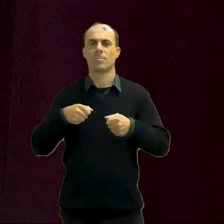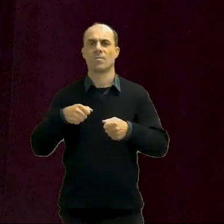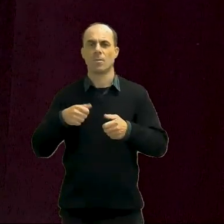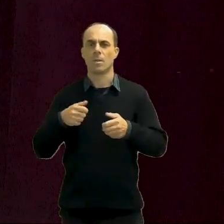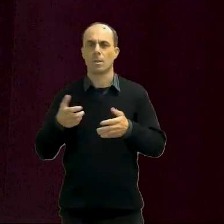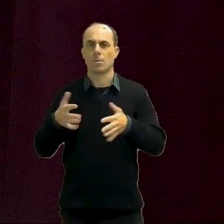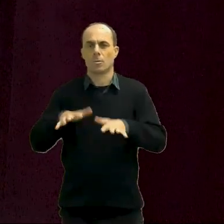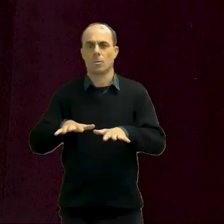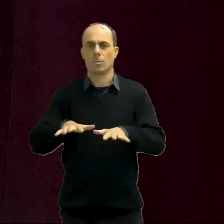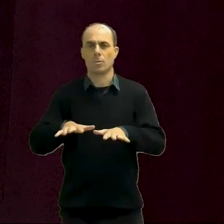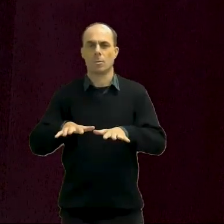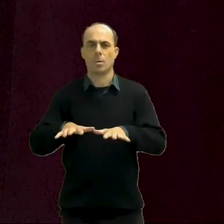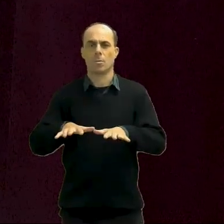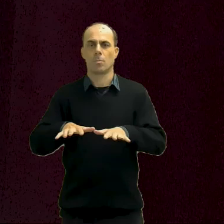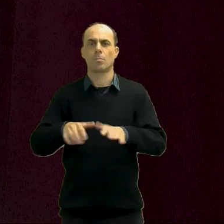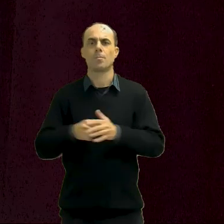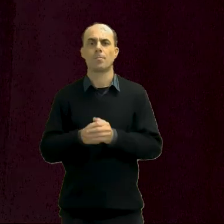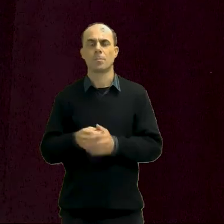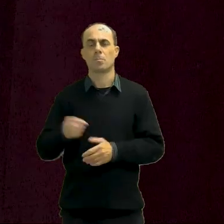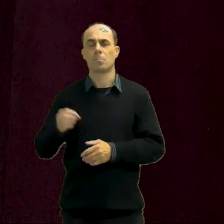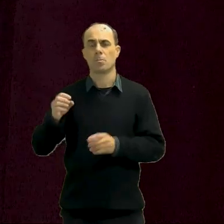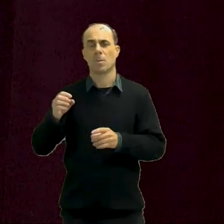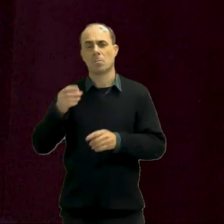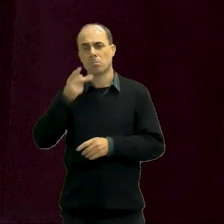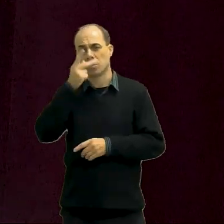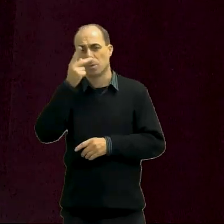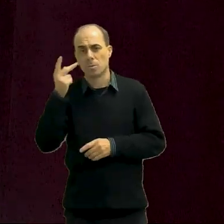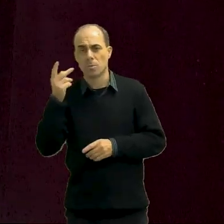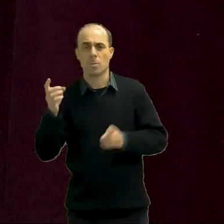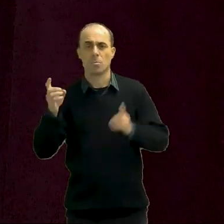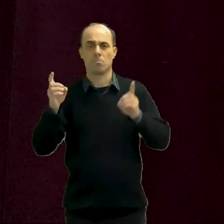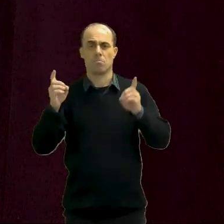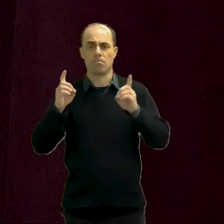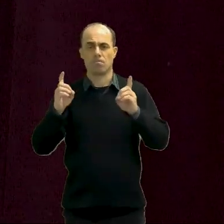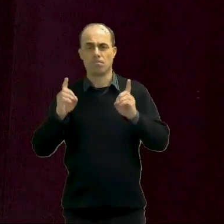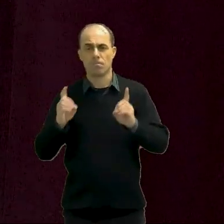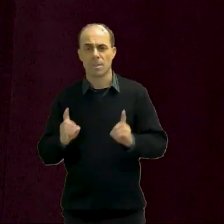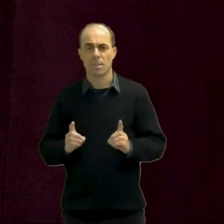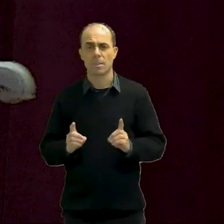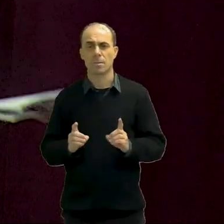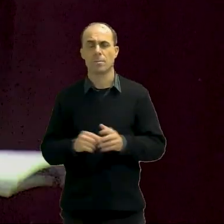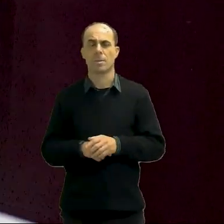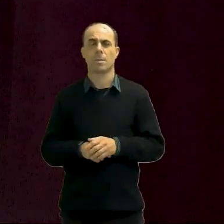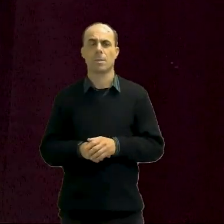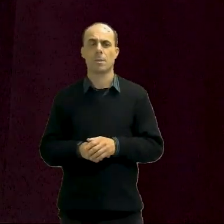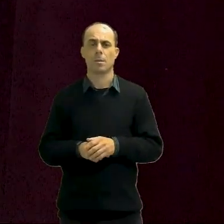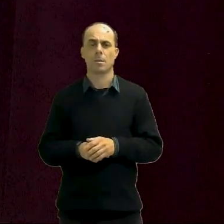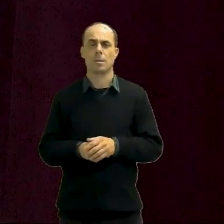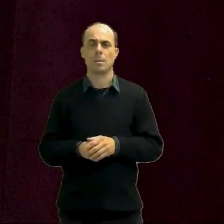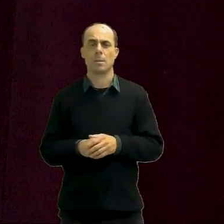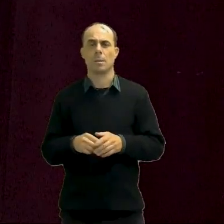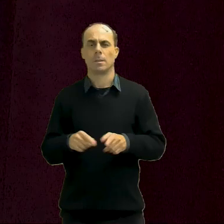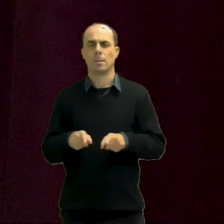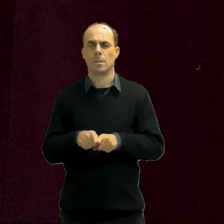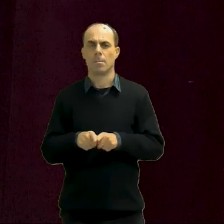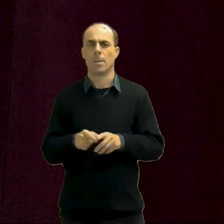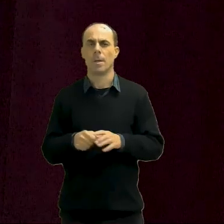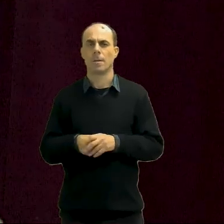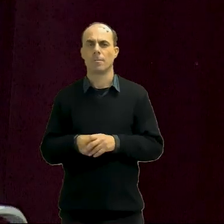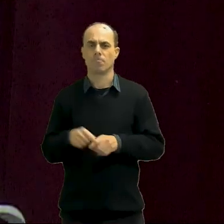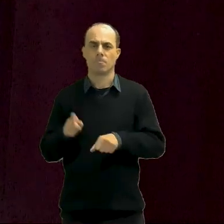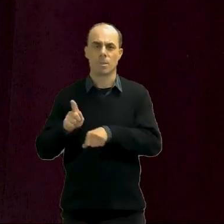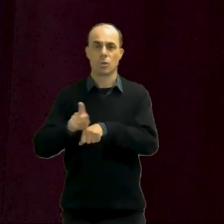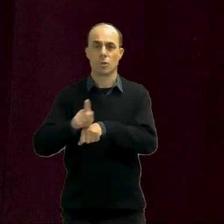né de pessoas com deficiência e também e eh um dos eixos da da da gestão